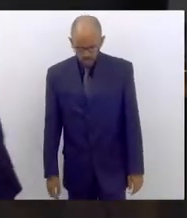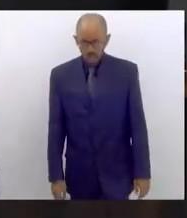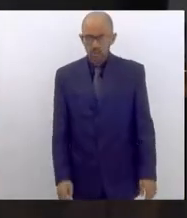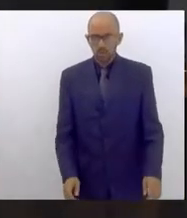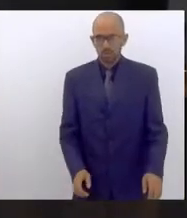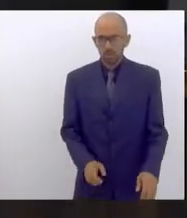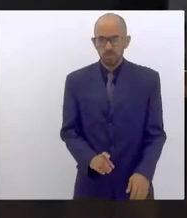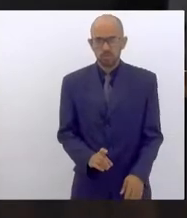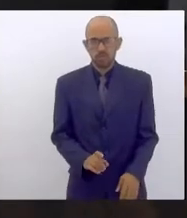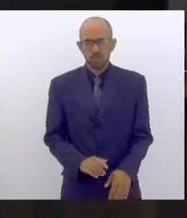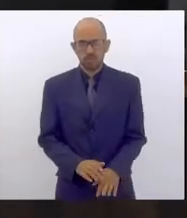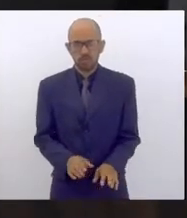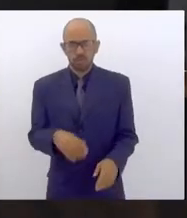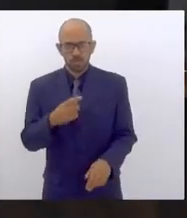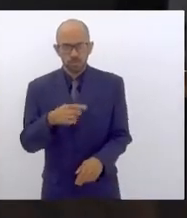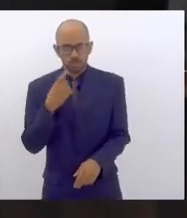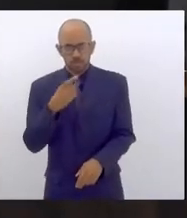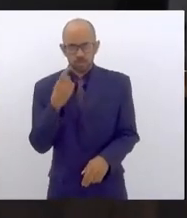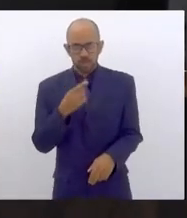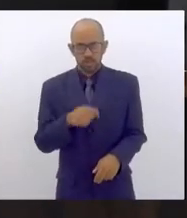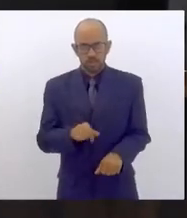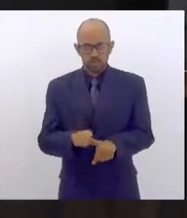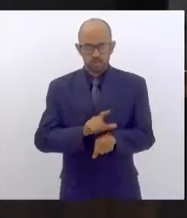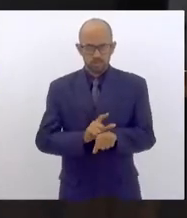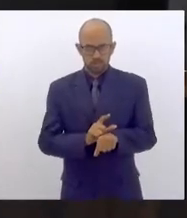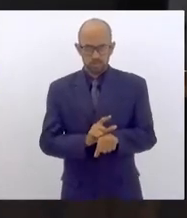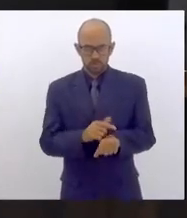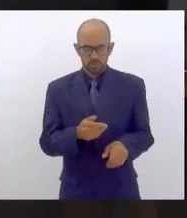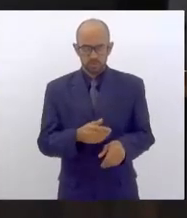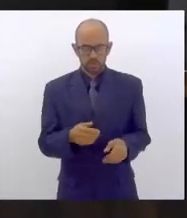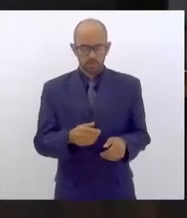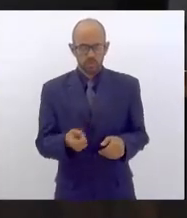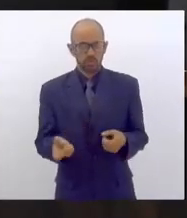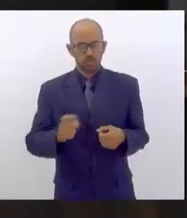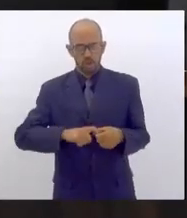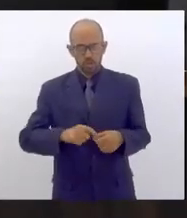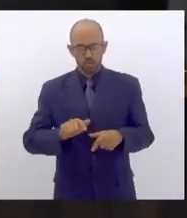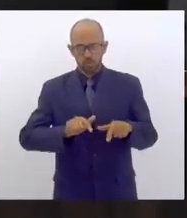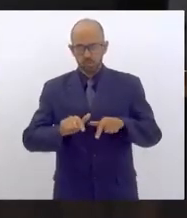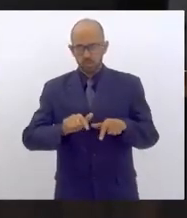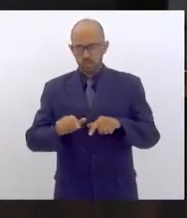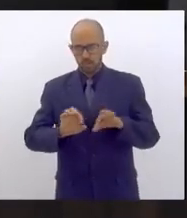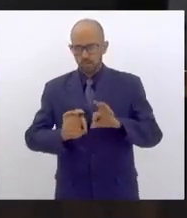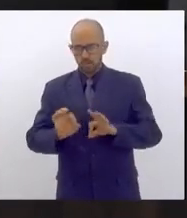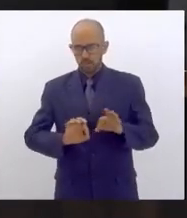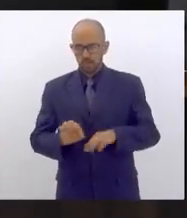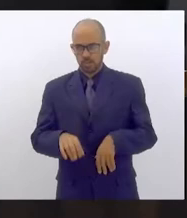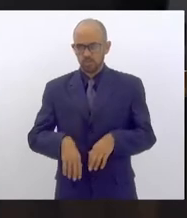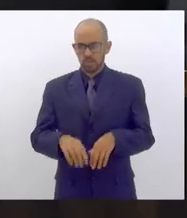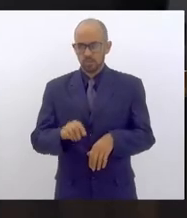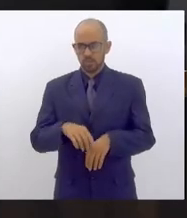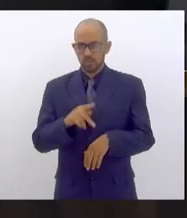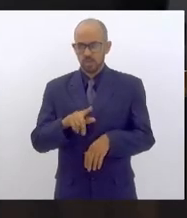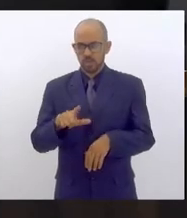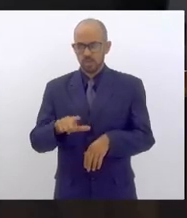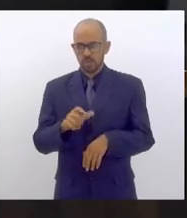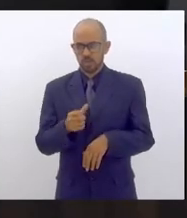não é eu questão. Digo o seguinte. Deputado Luiz, chamo os trabalhos à ordem. Em relação ao projeto de lei 6350 de 22...